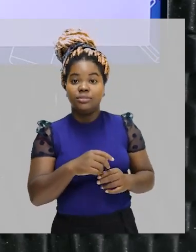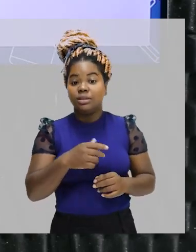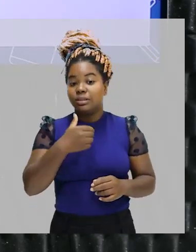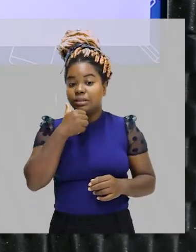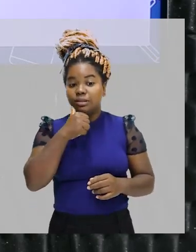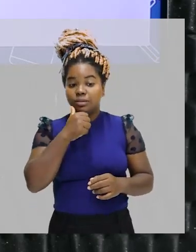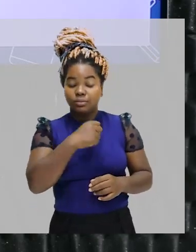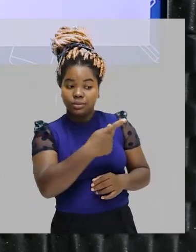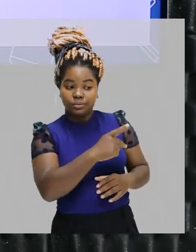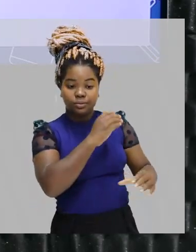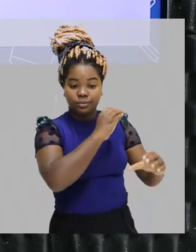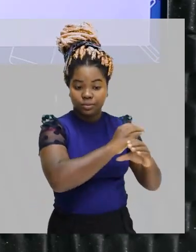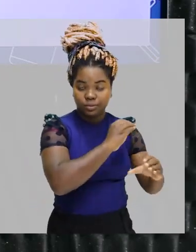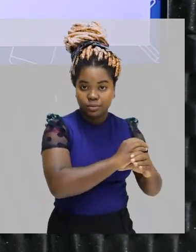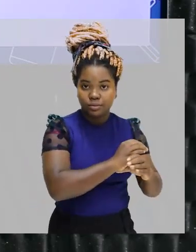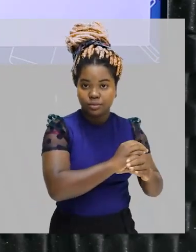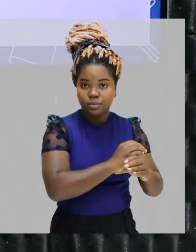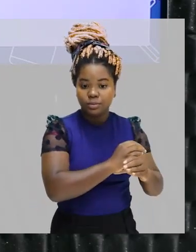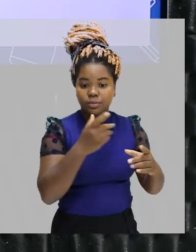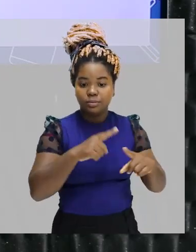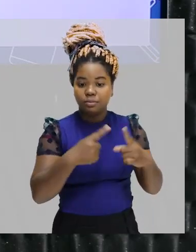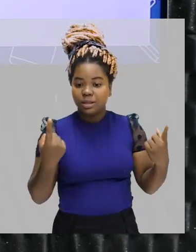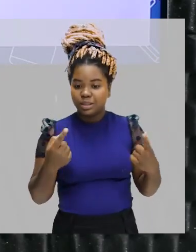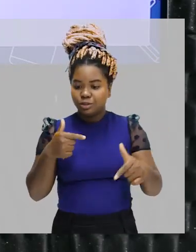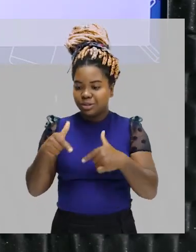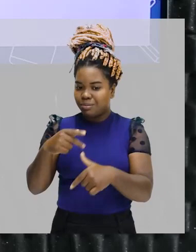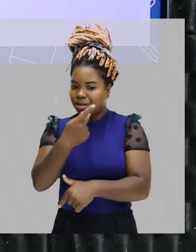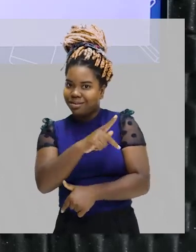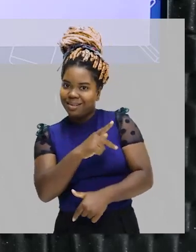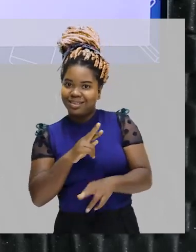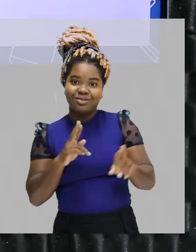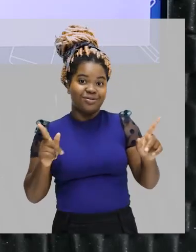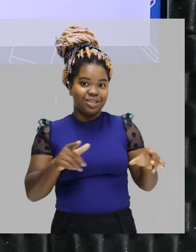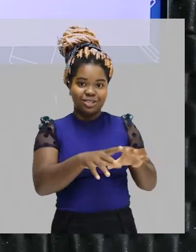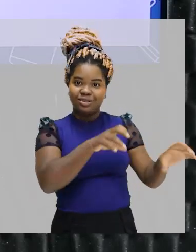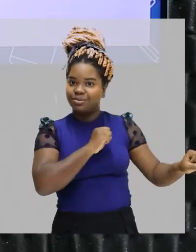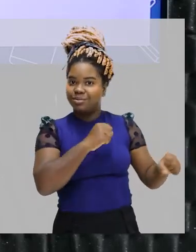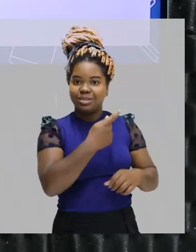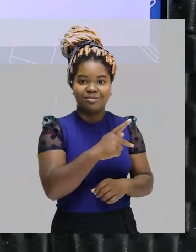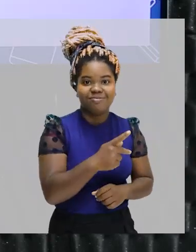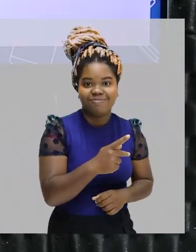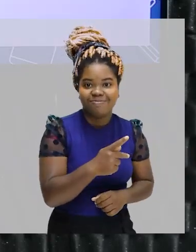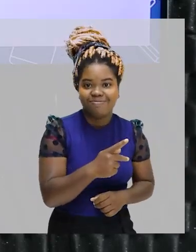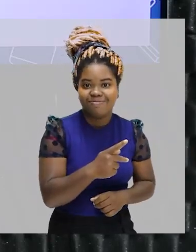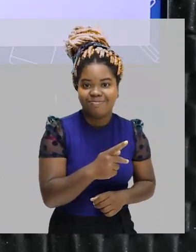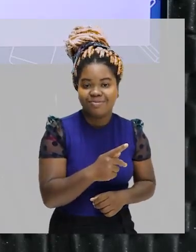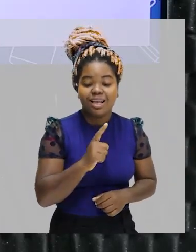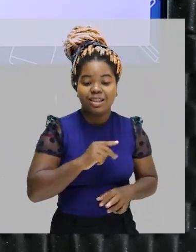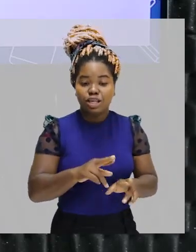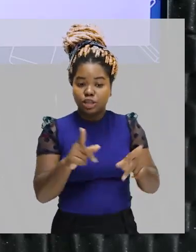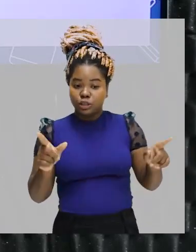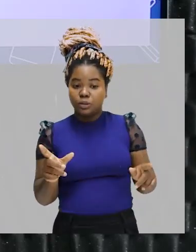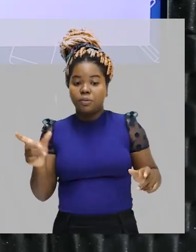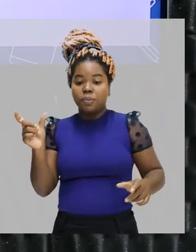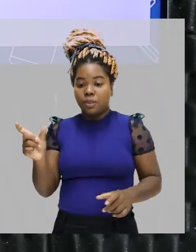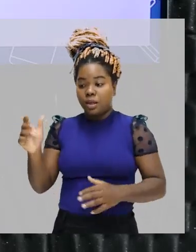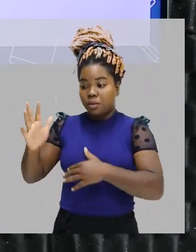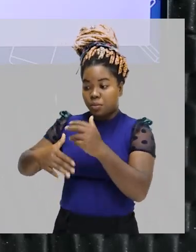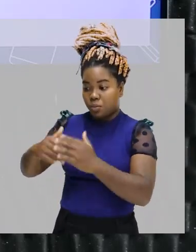ocupa uma função diferente daquilo que ela se formou. Então, aí eu tenho essa distinção entre a profissão, que é o grau